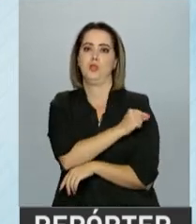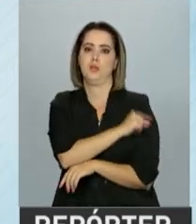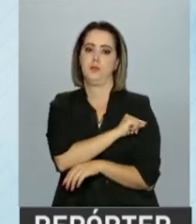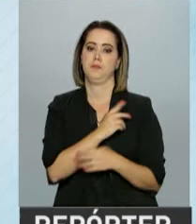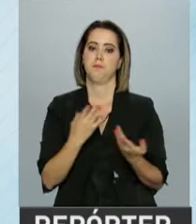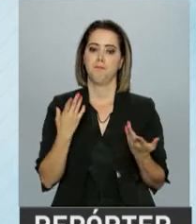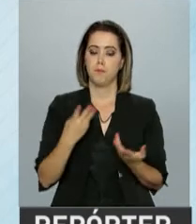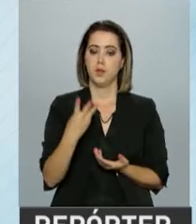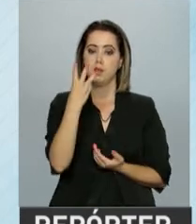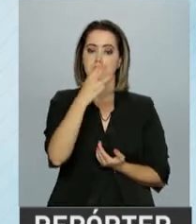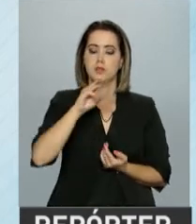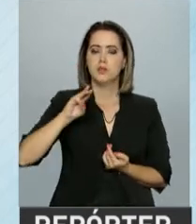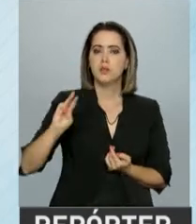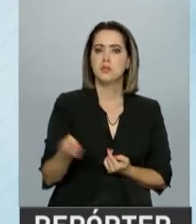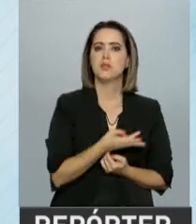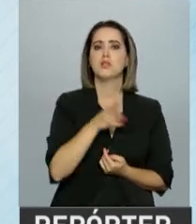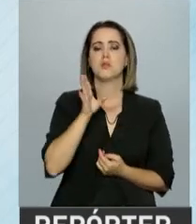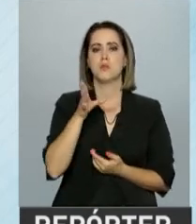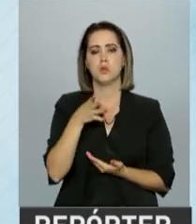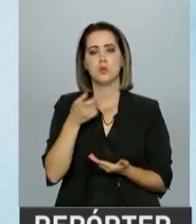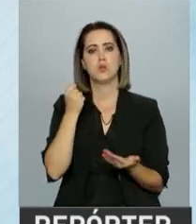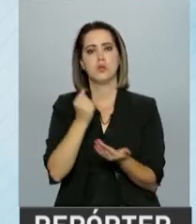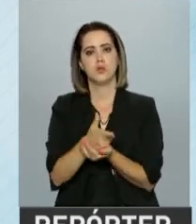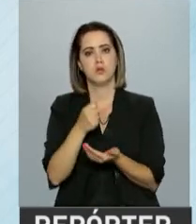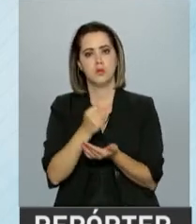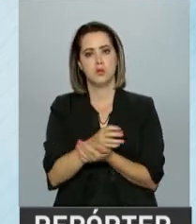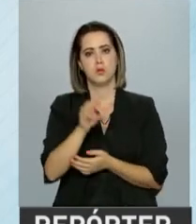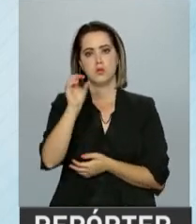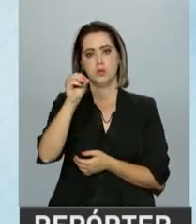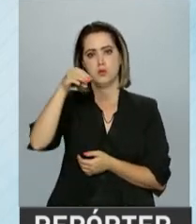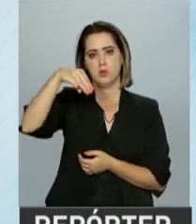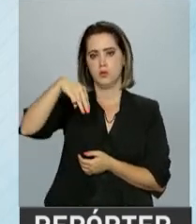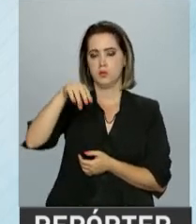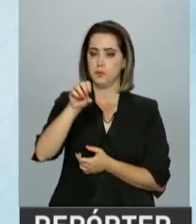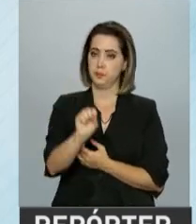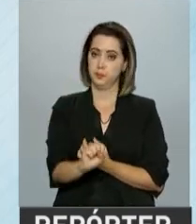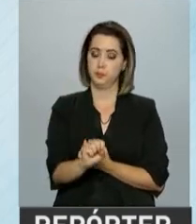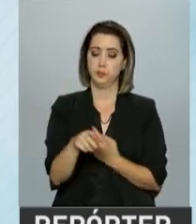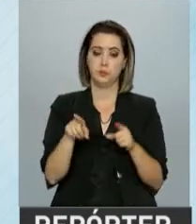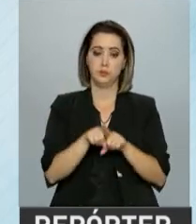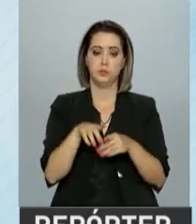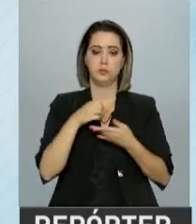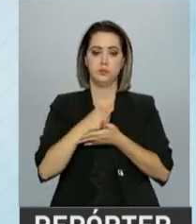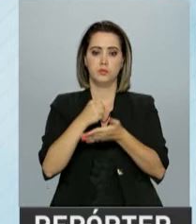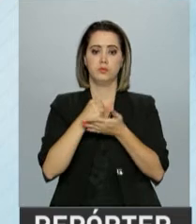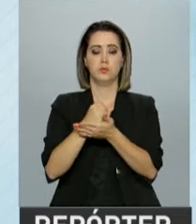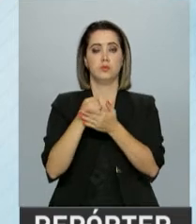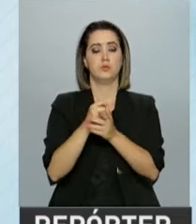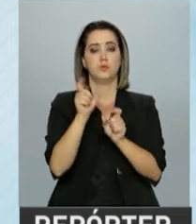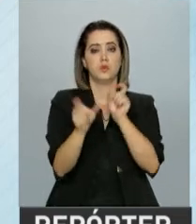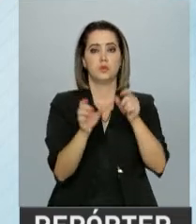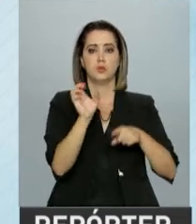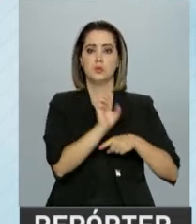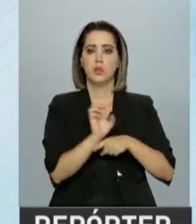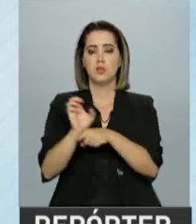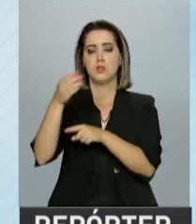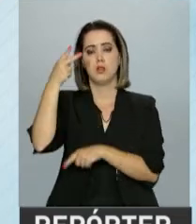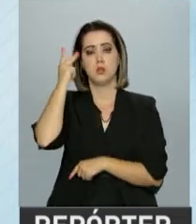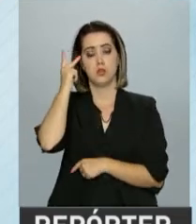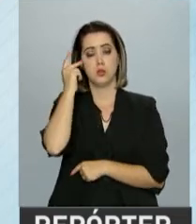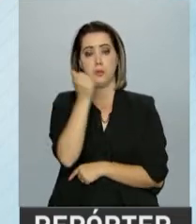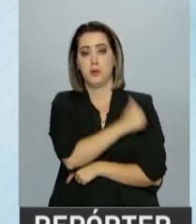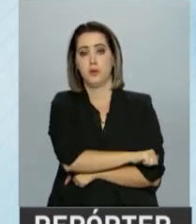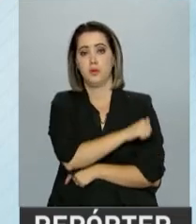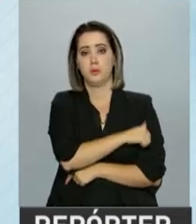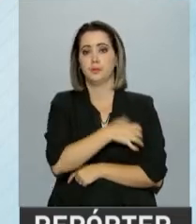vacina. 3,5 milhões foram adquiridos pela Organização Mundial de Saúde e vão ser distribuídas para os estados de São Paulo, Rio